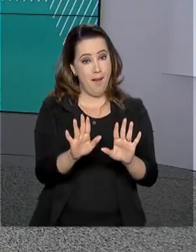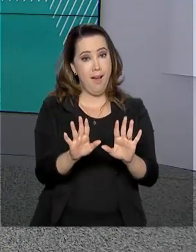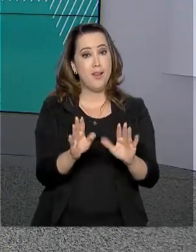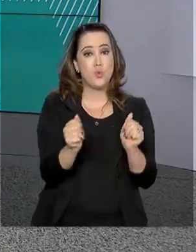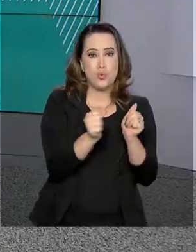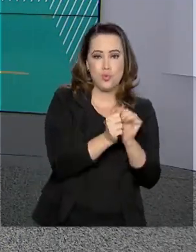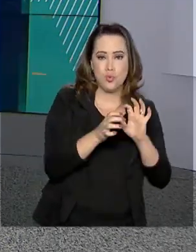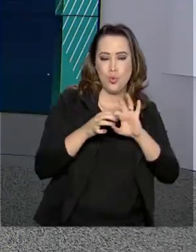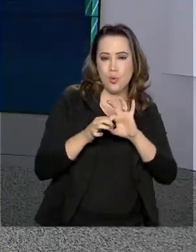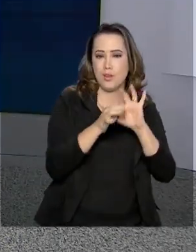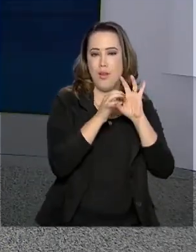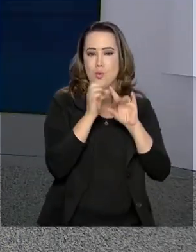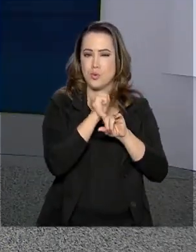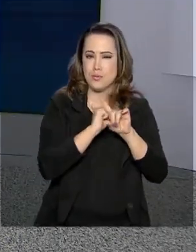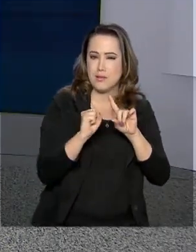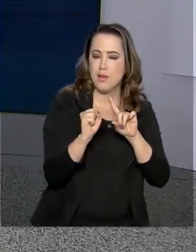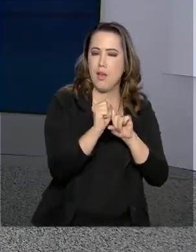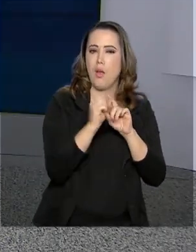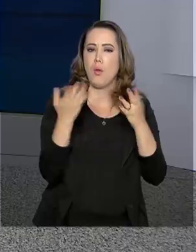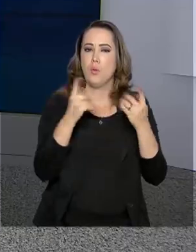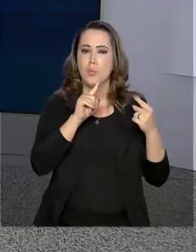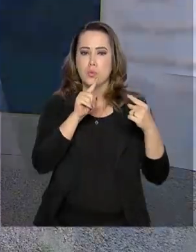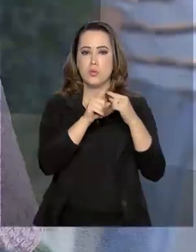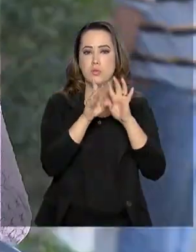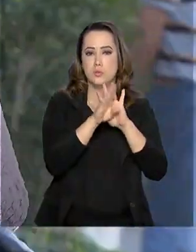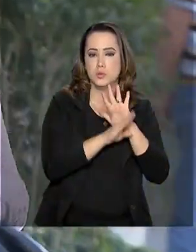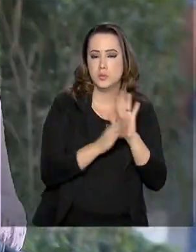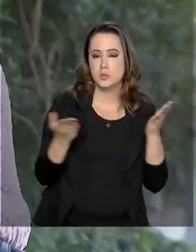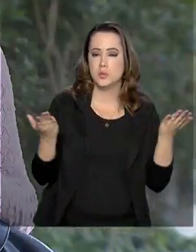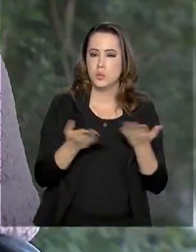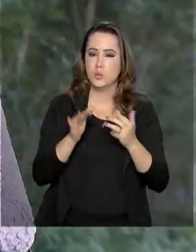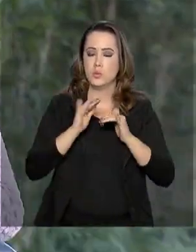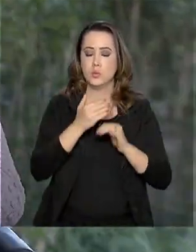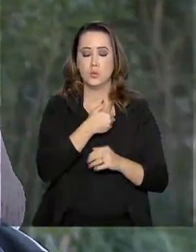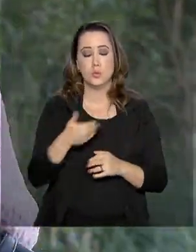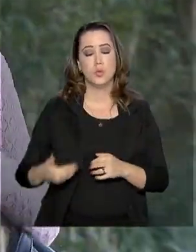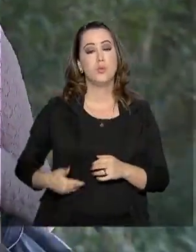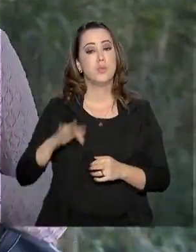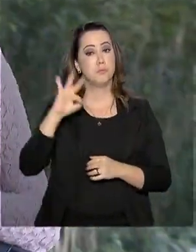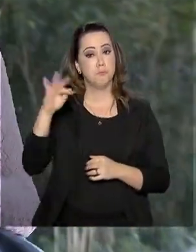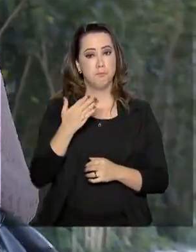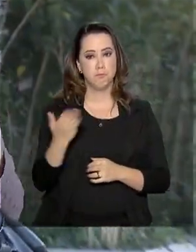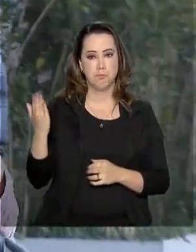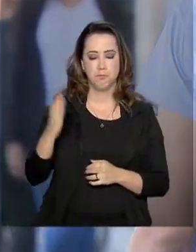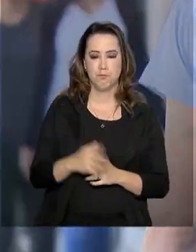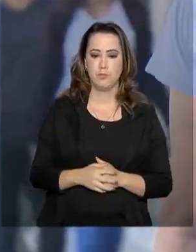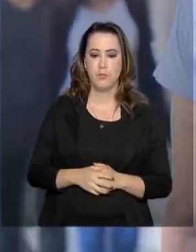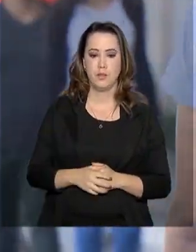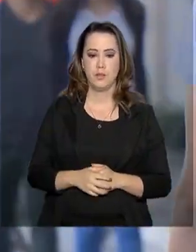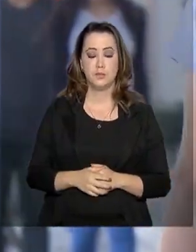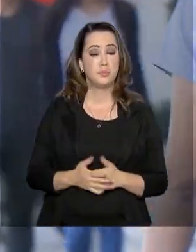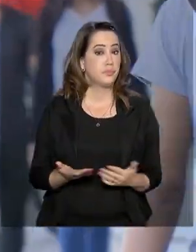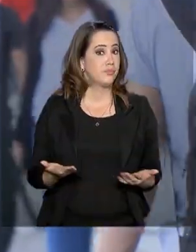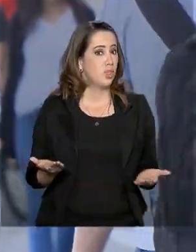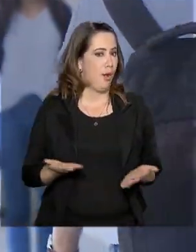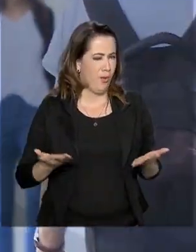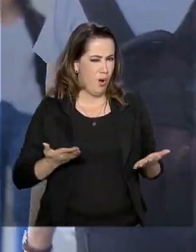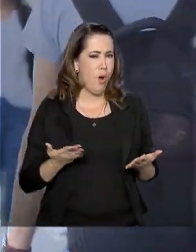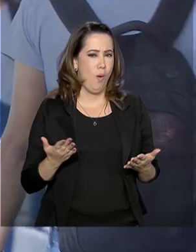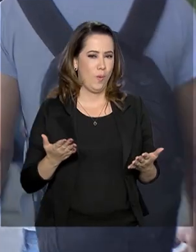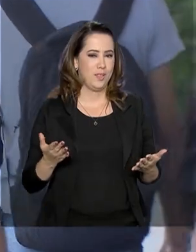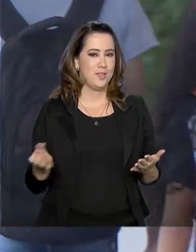programa Reconect, lançado hoje pelo governo. Em tempos modernos, a tecnologia está